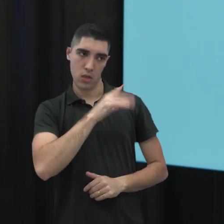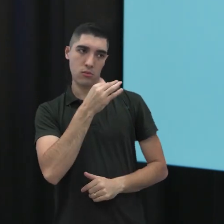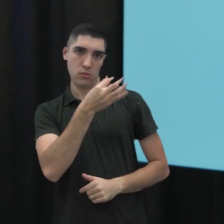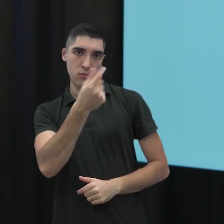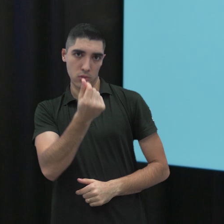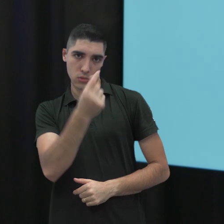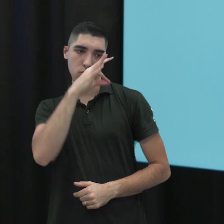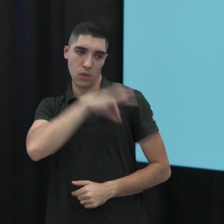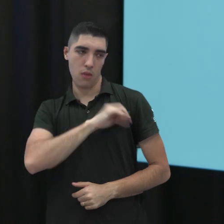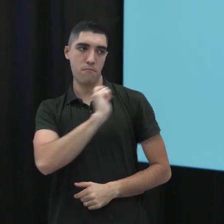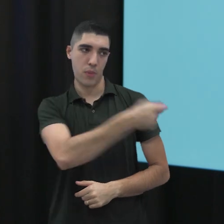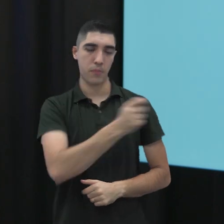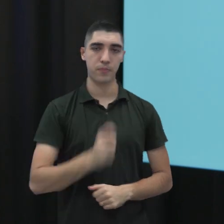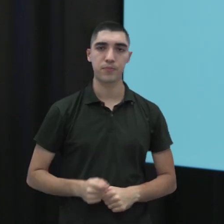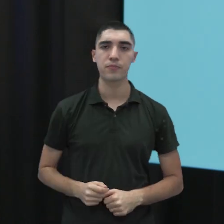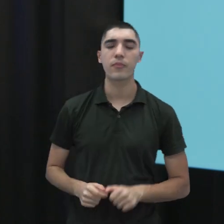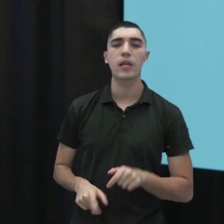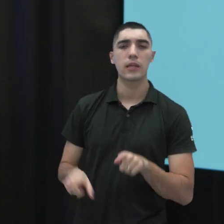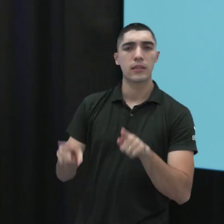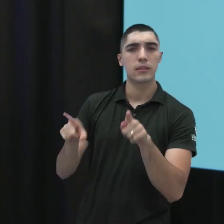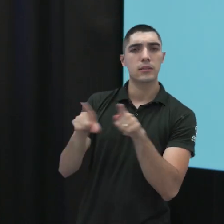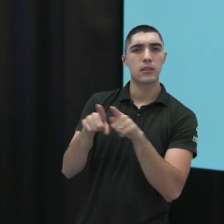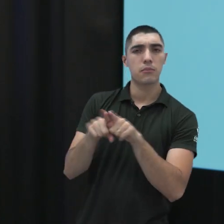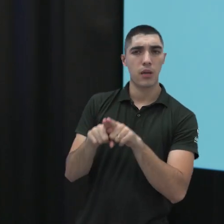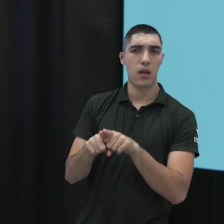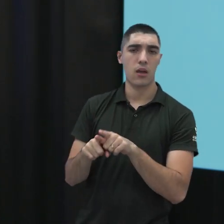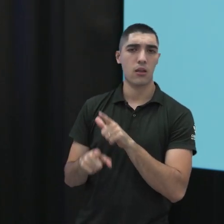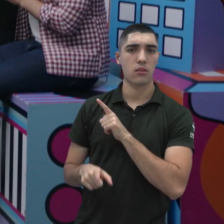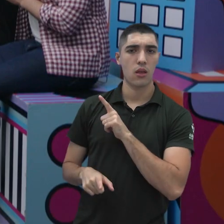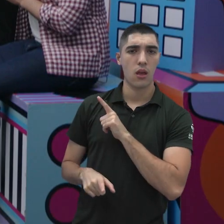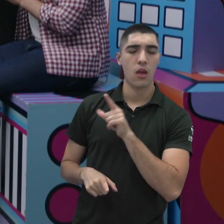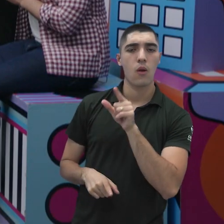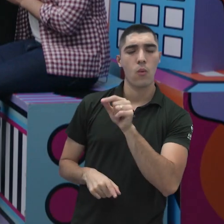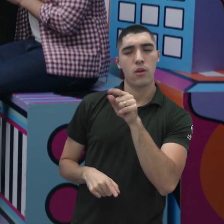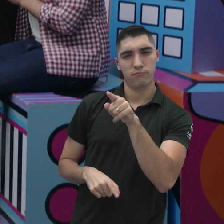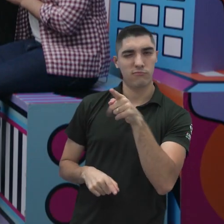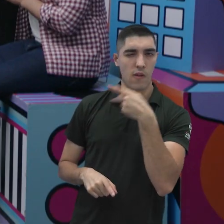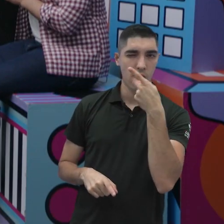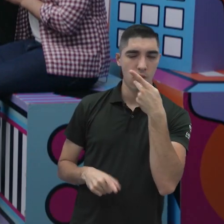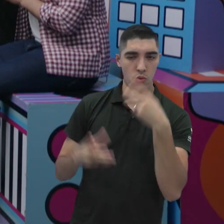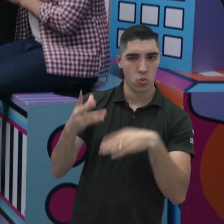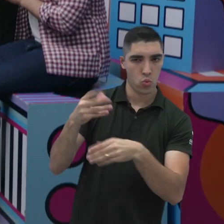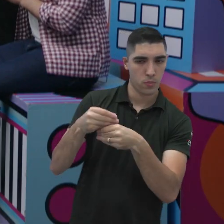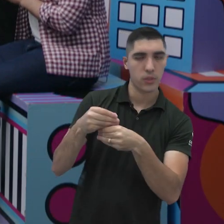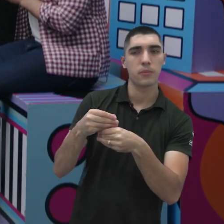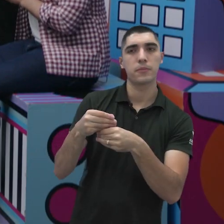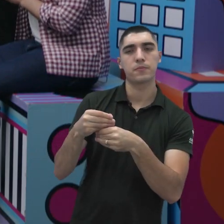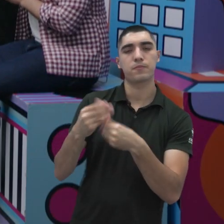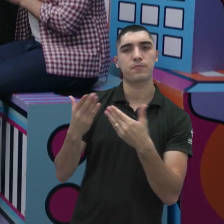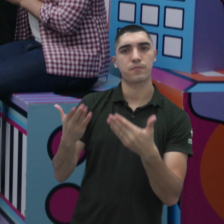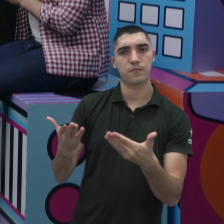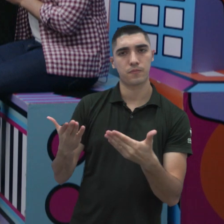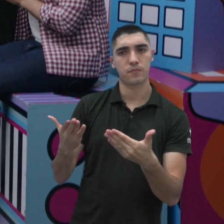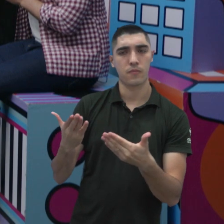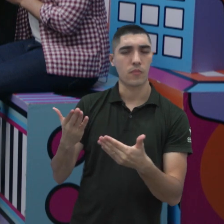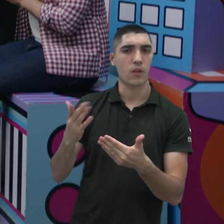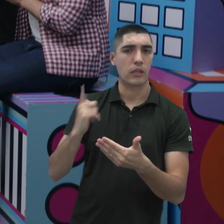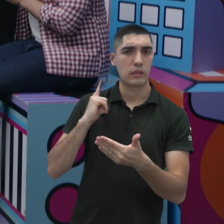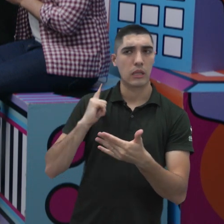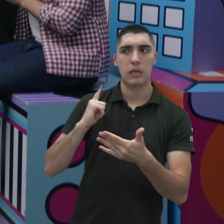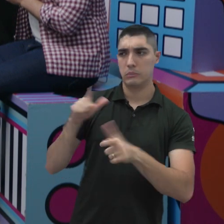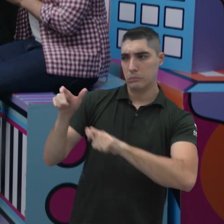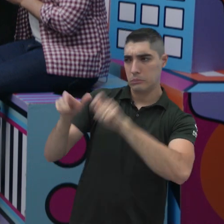E dentro disso, Roberval, tem a questão também, você comentou sobre essa questão dos